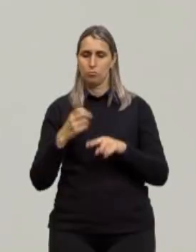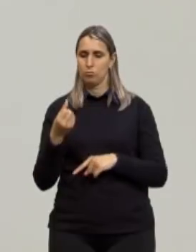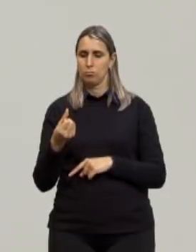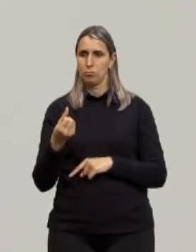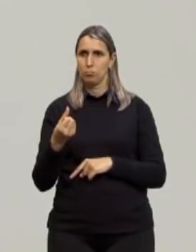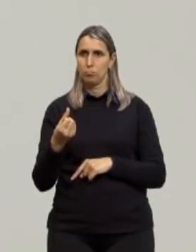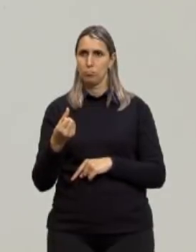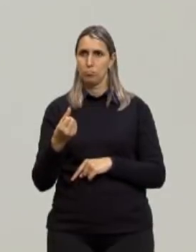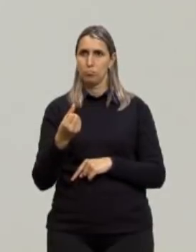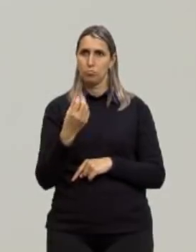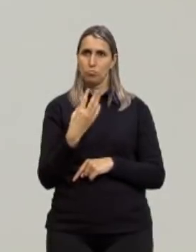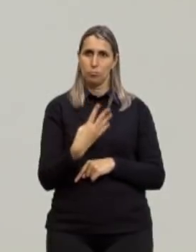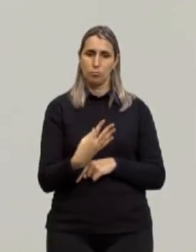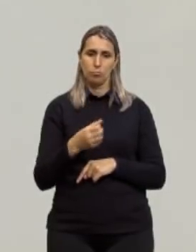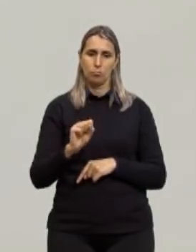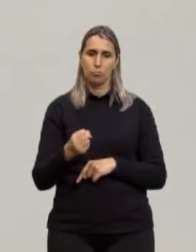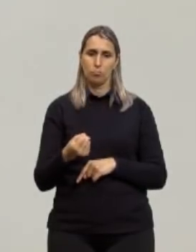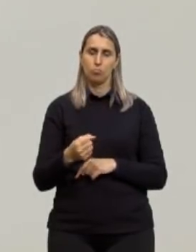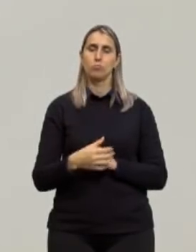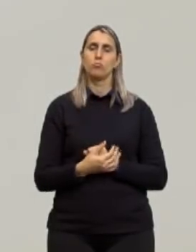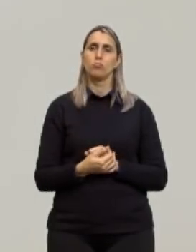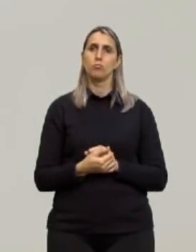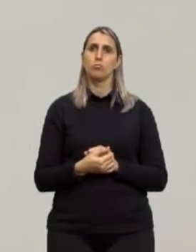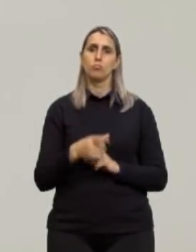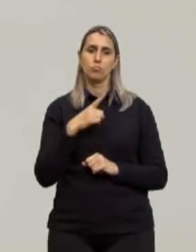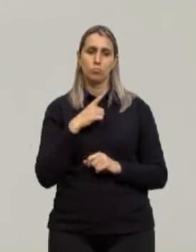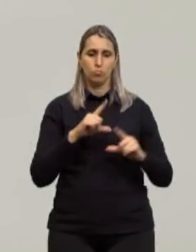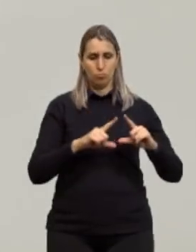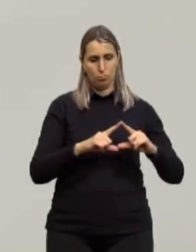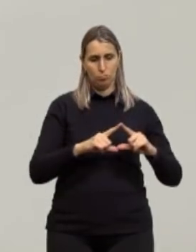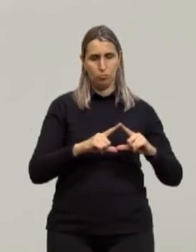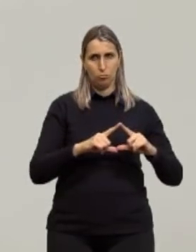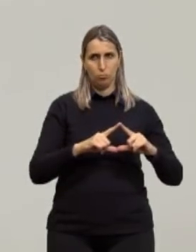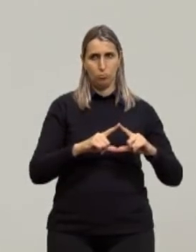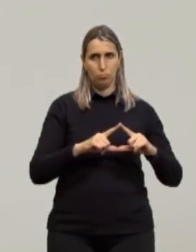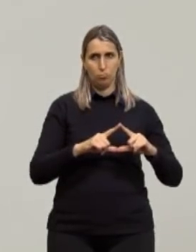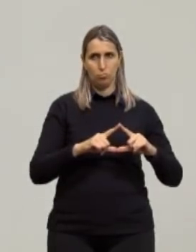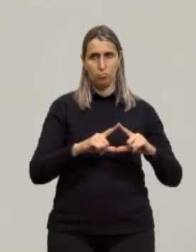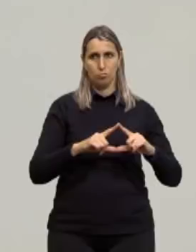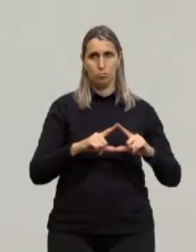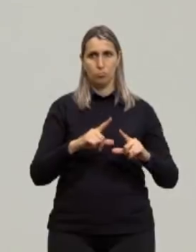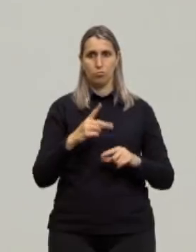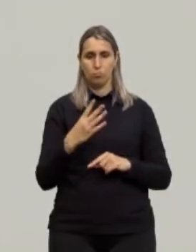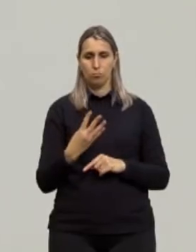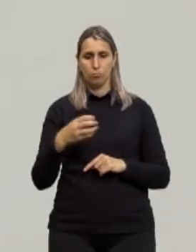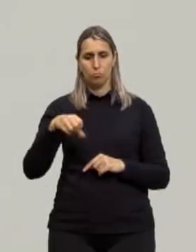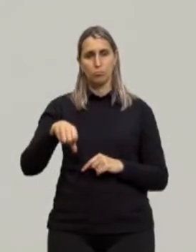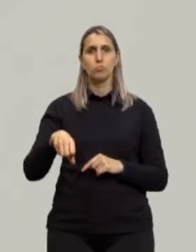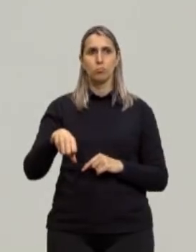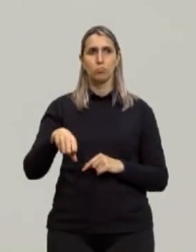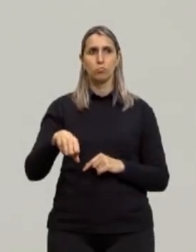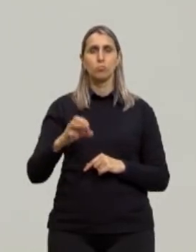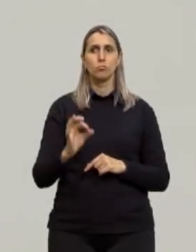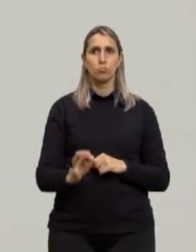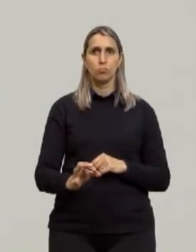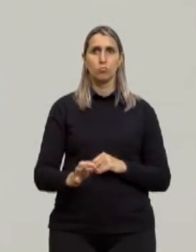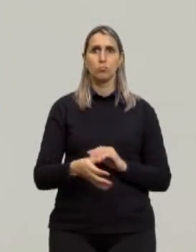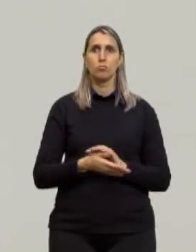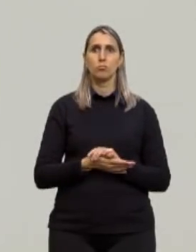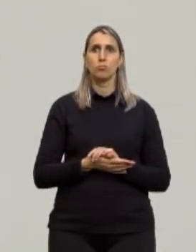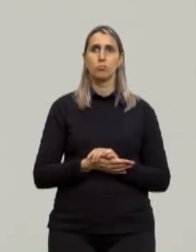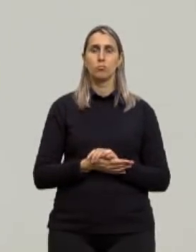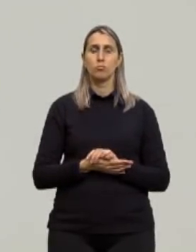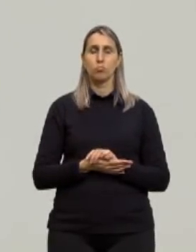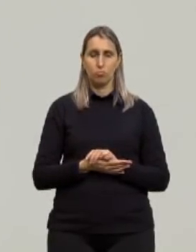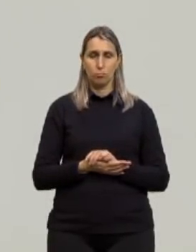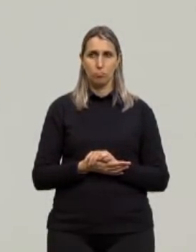x64 8 temos um delta q 49 né porque que